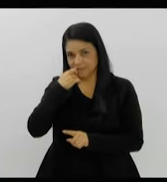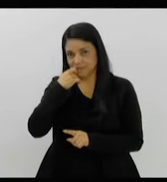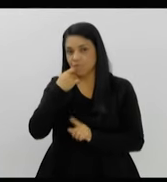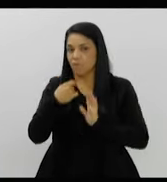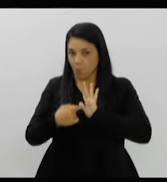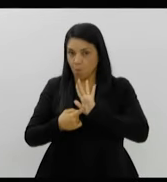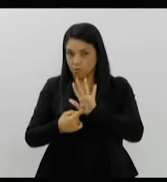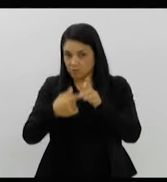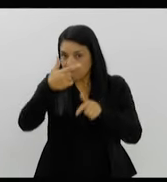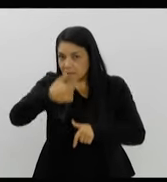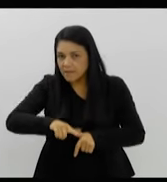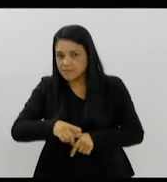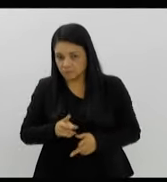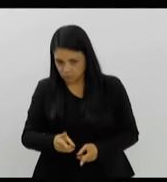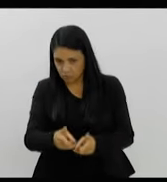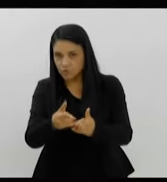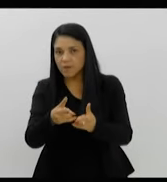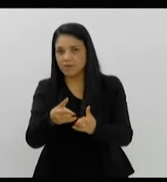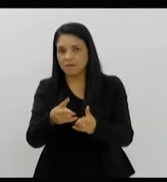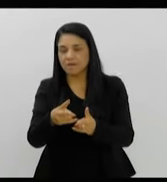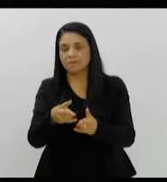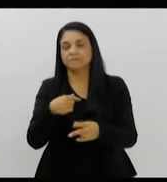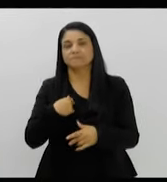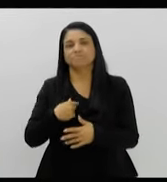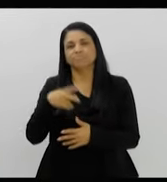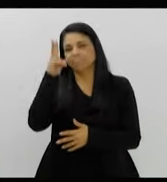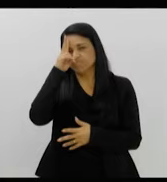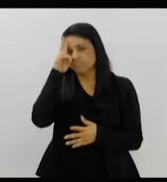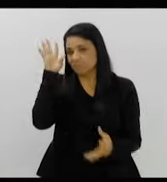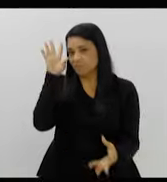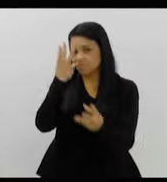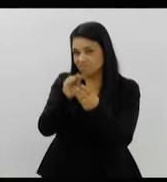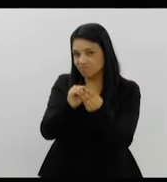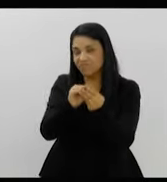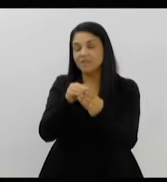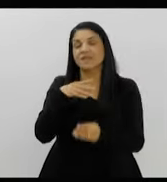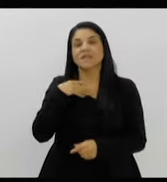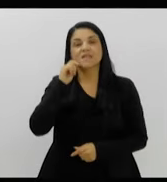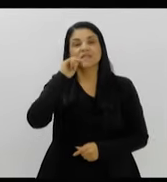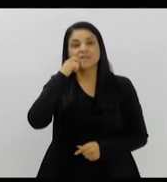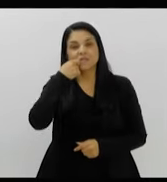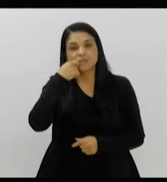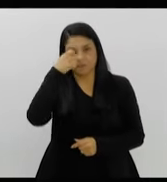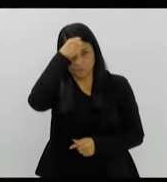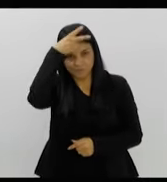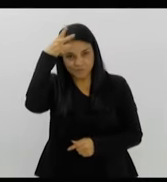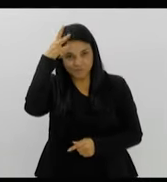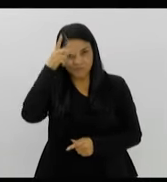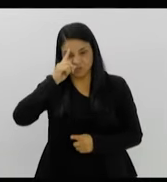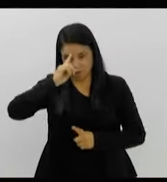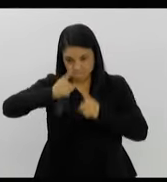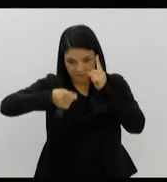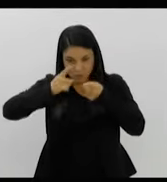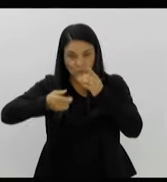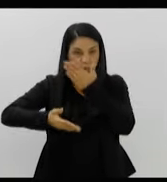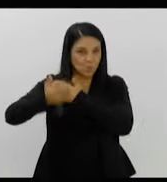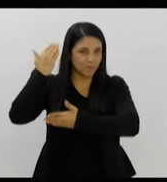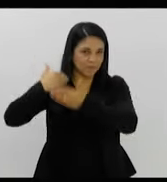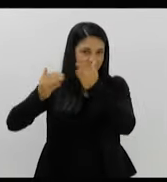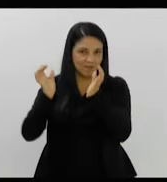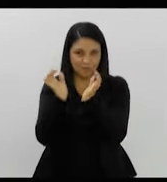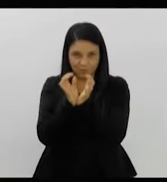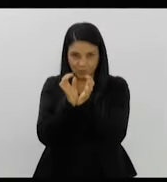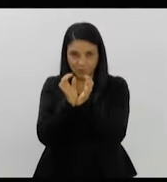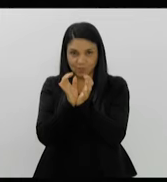continuar demonstrando só vou recapitular então Eduardo paaz já mandou muito o grupo dele